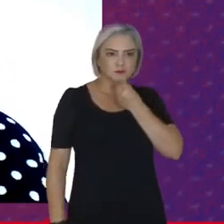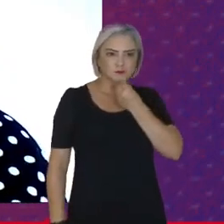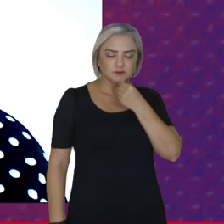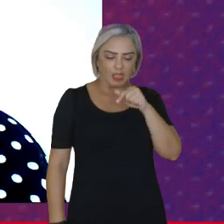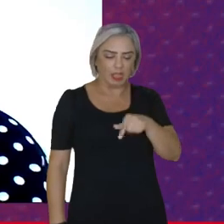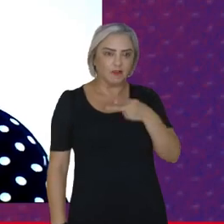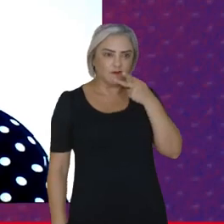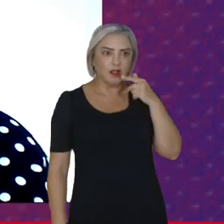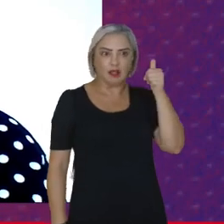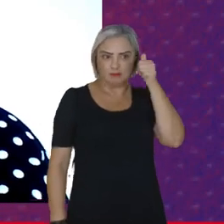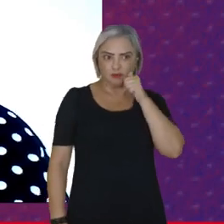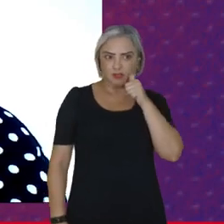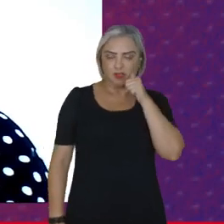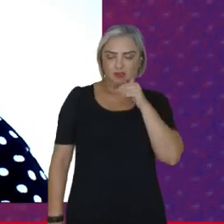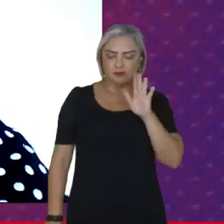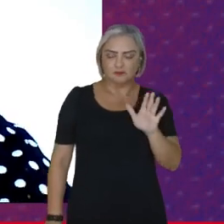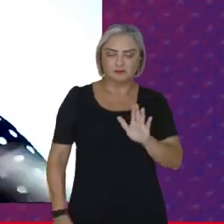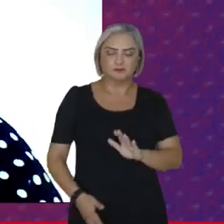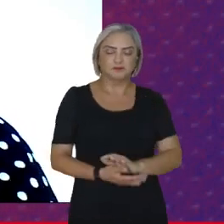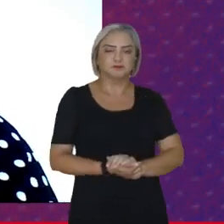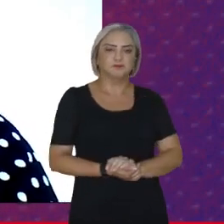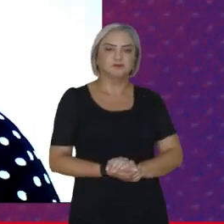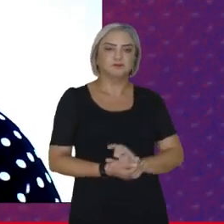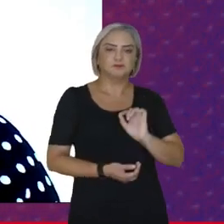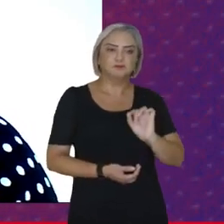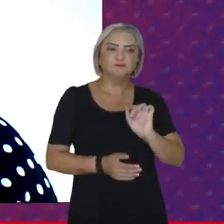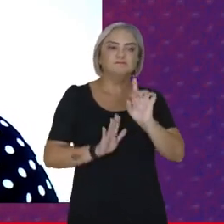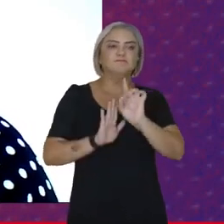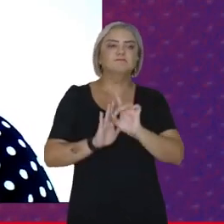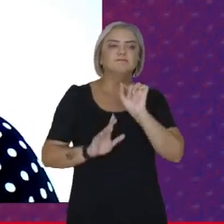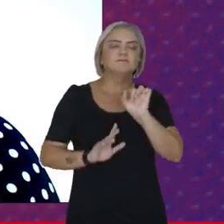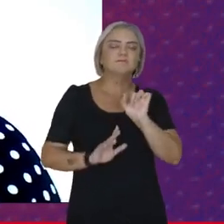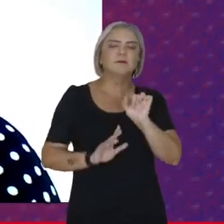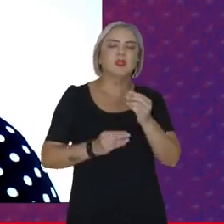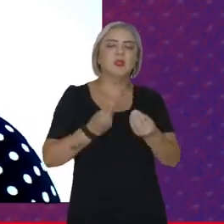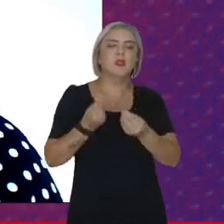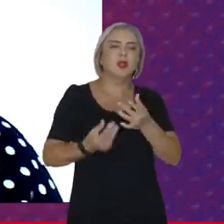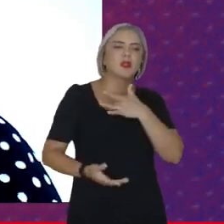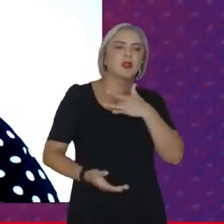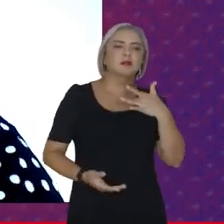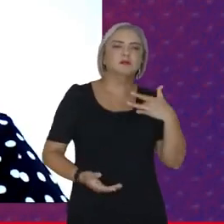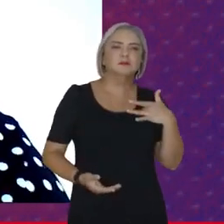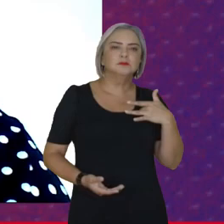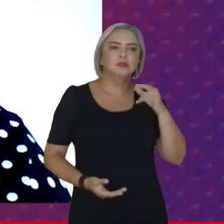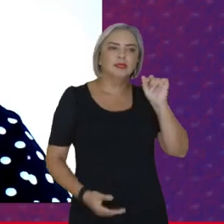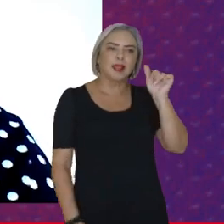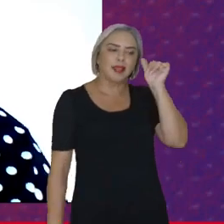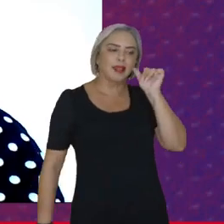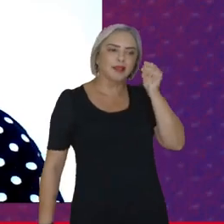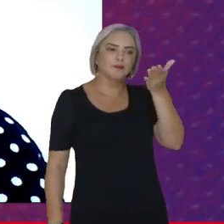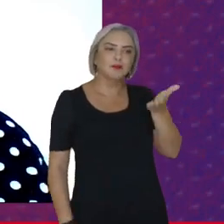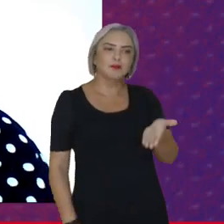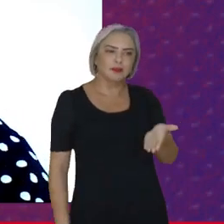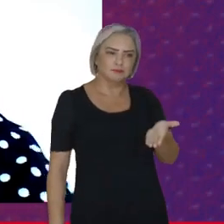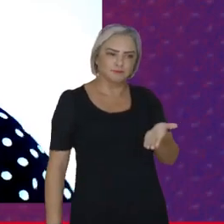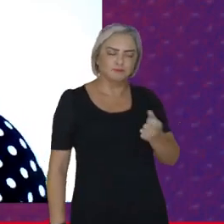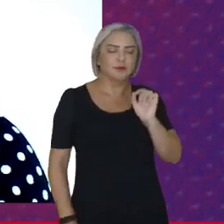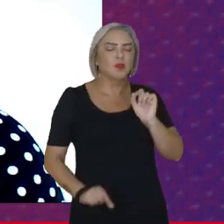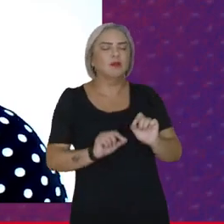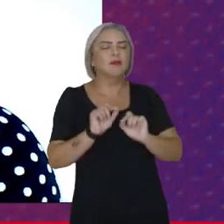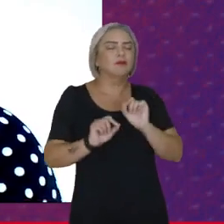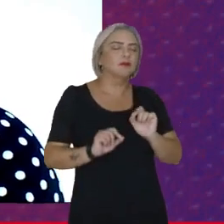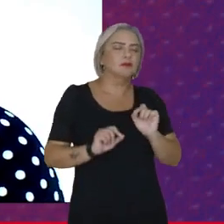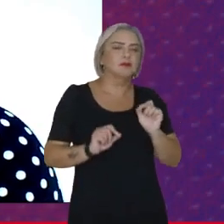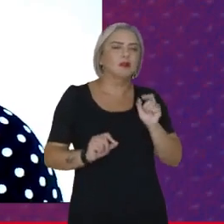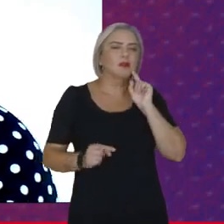estamos aqui falando das mulheres, que determinam as condições de saúde daquela mulher. Do que eu estou falando, né? Então,